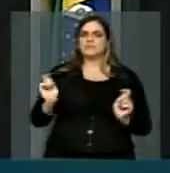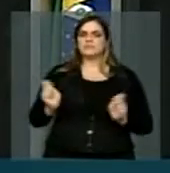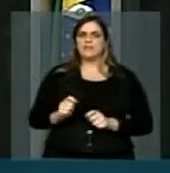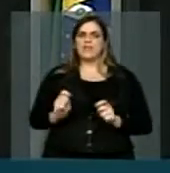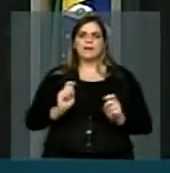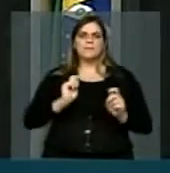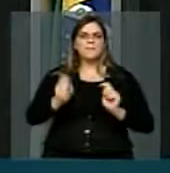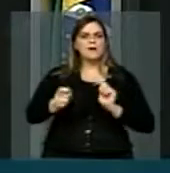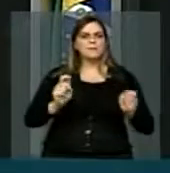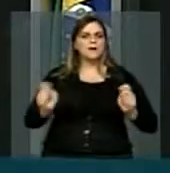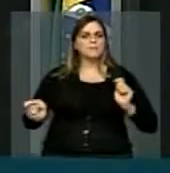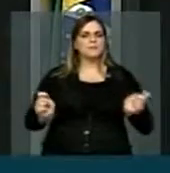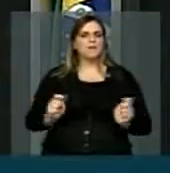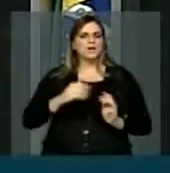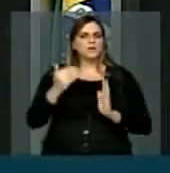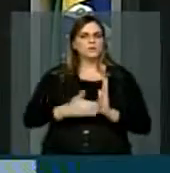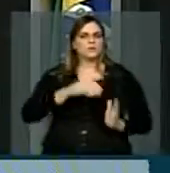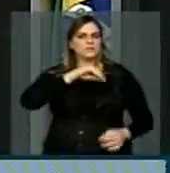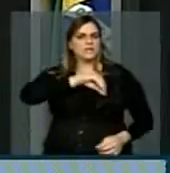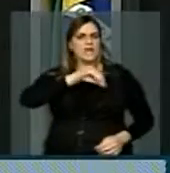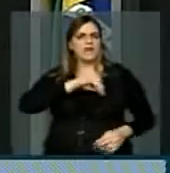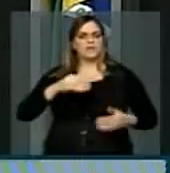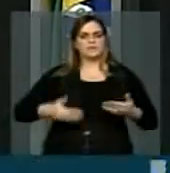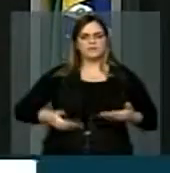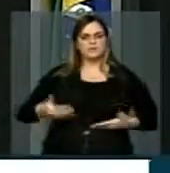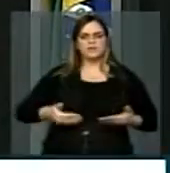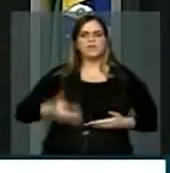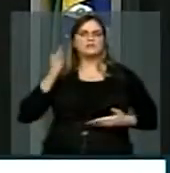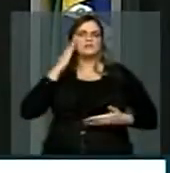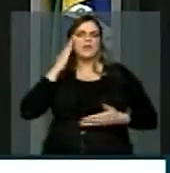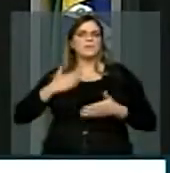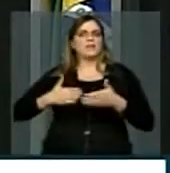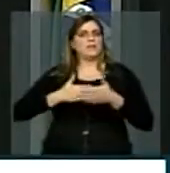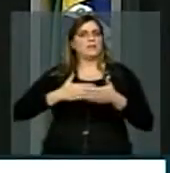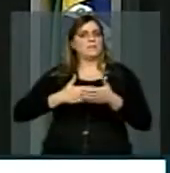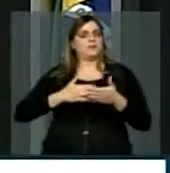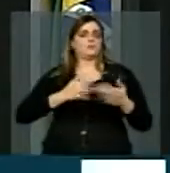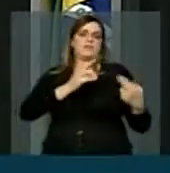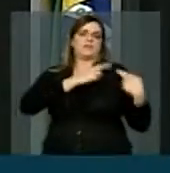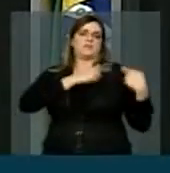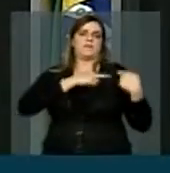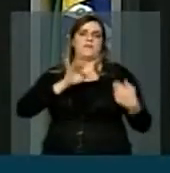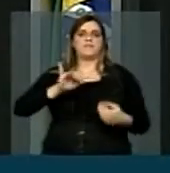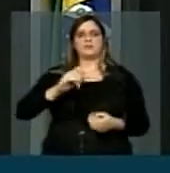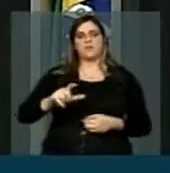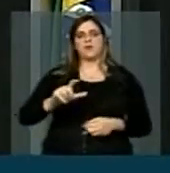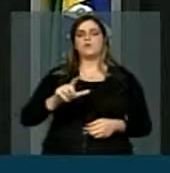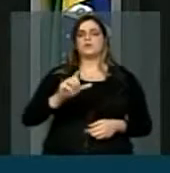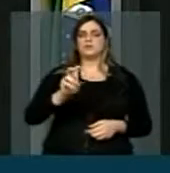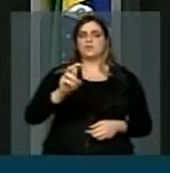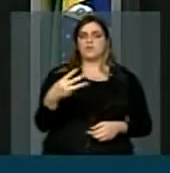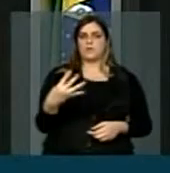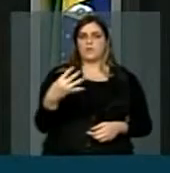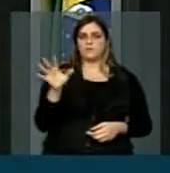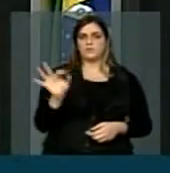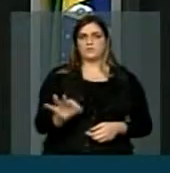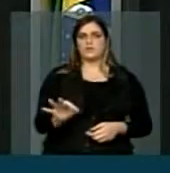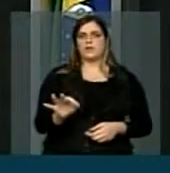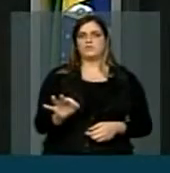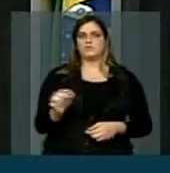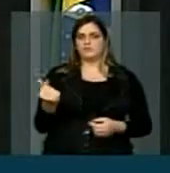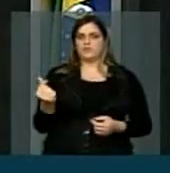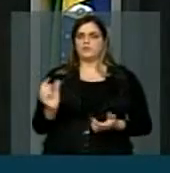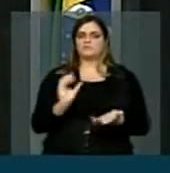o custeio com pagamento de salário observado os limites da Lei de Responsabilidade Fiscal de 54% da receita corrente